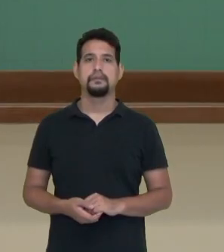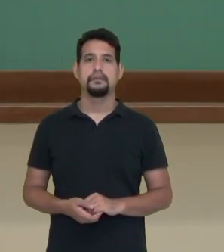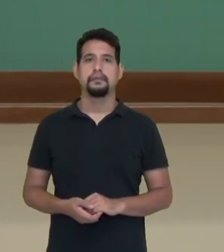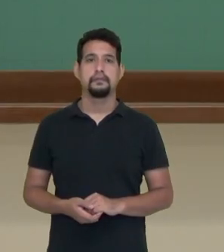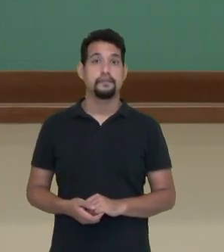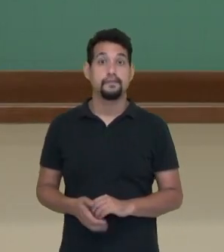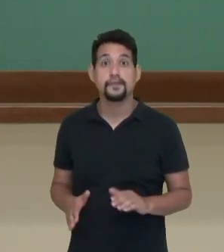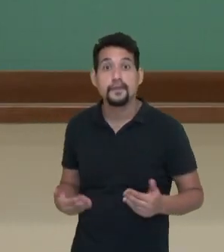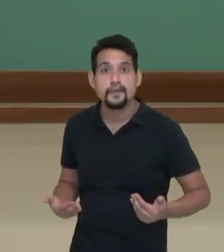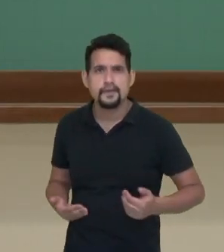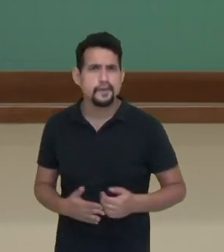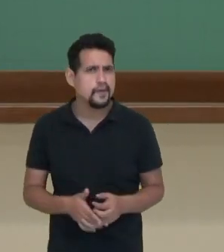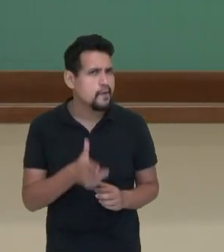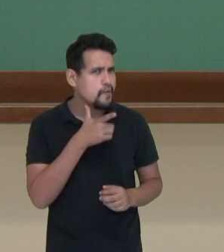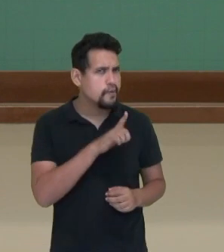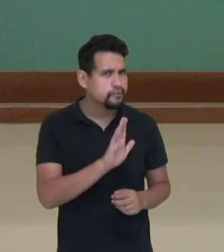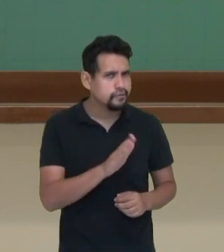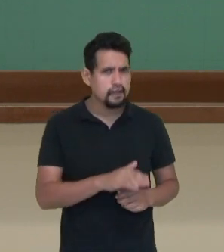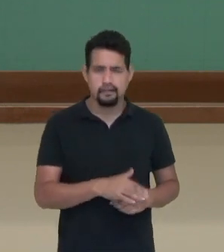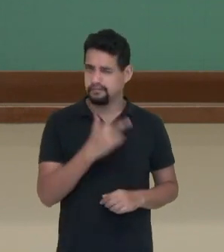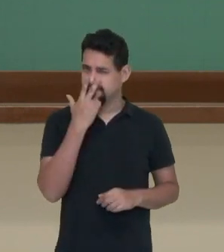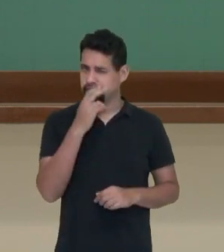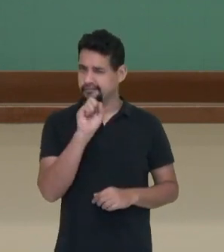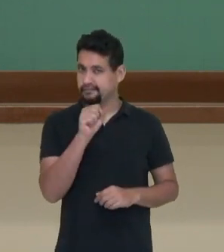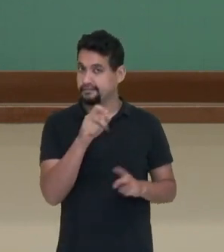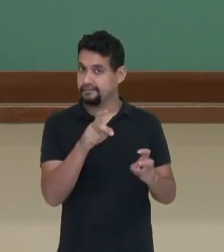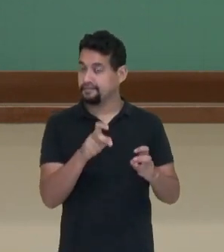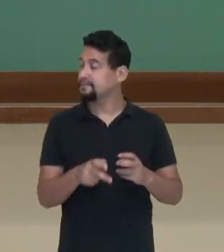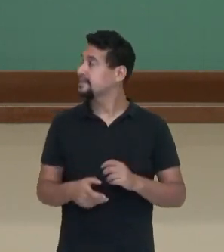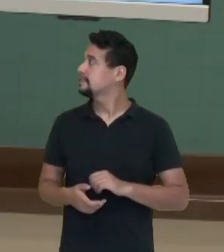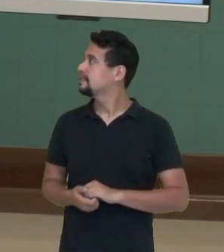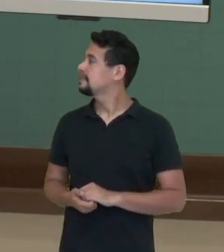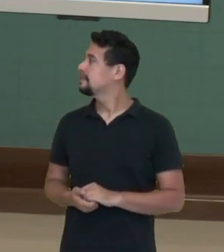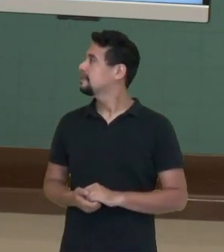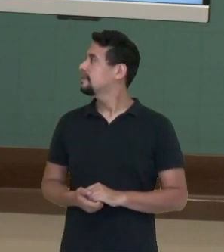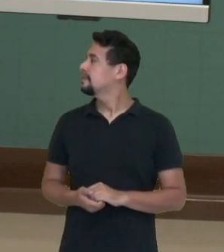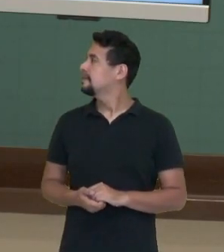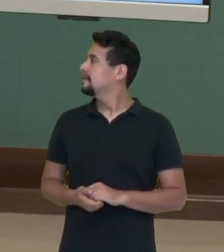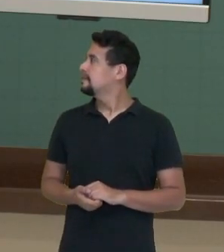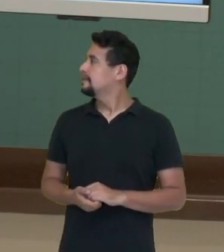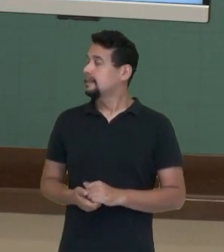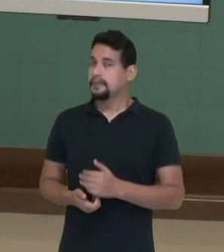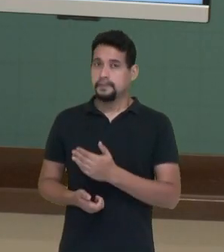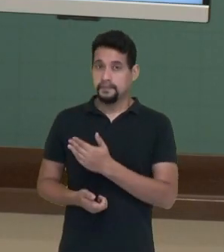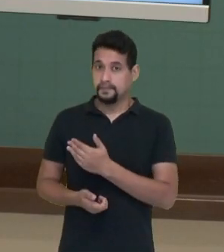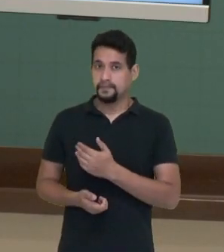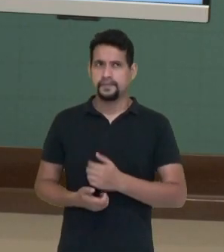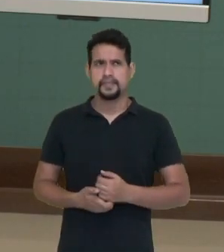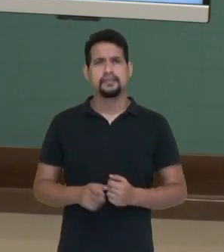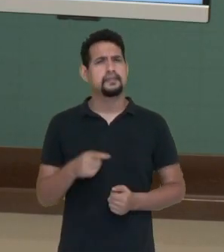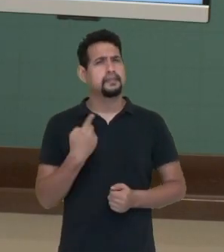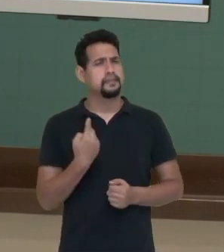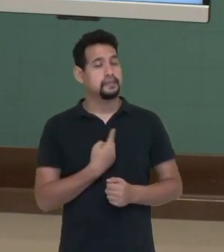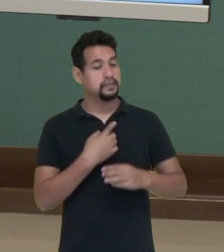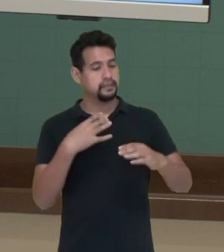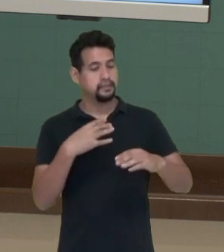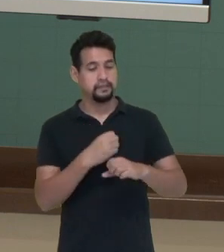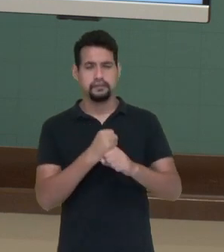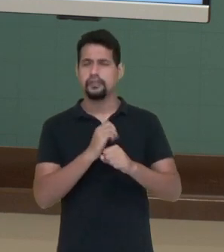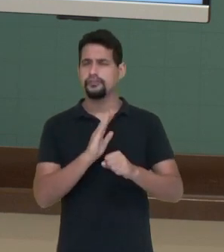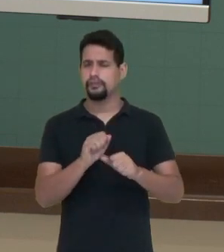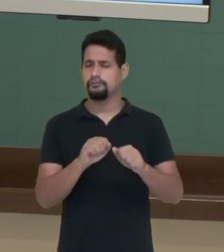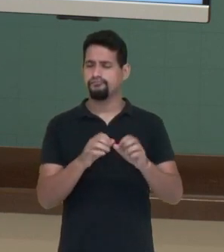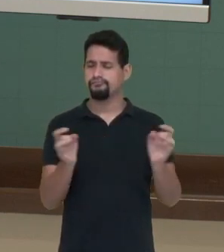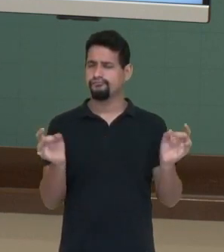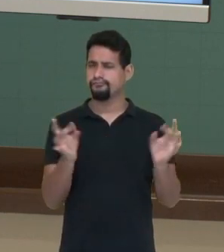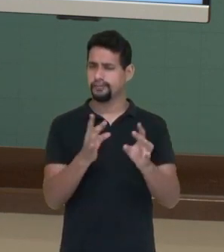E aí, gente, conseguiram? Acho que sim, né? Vamos ver? Olha só. Então aqui, ó, se a gente for somar, a gente já fez